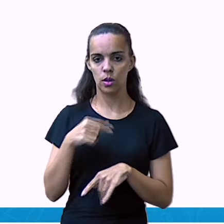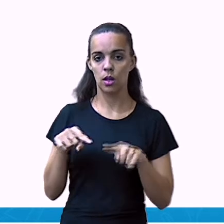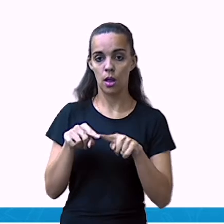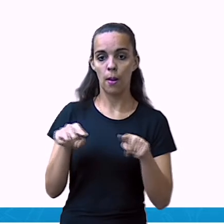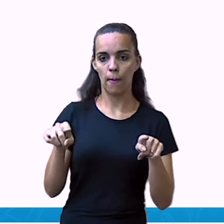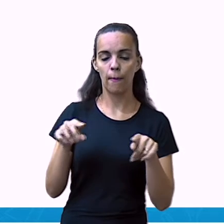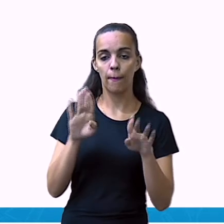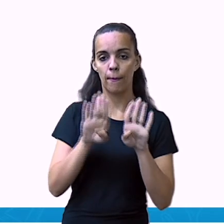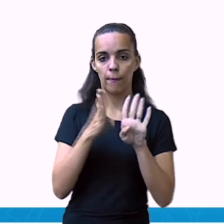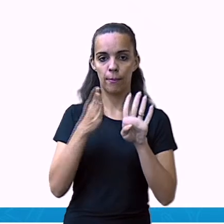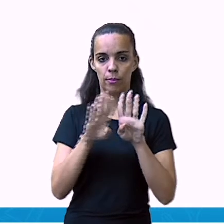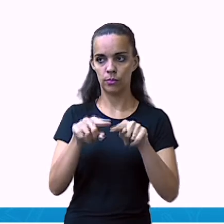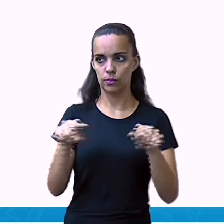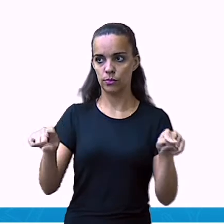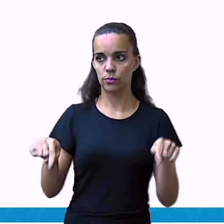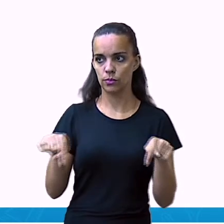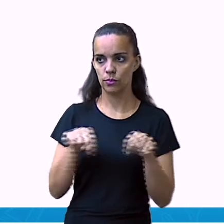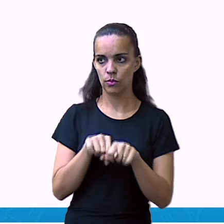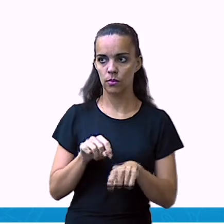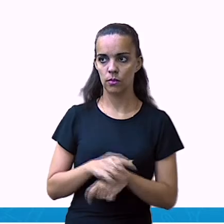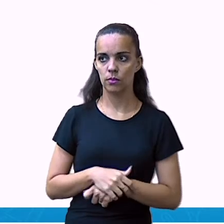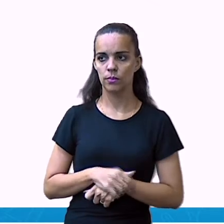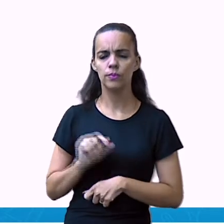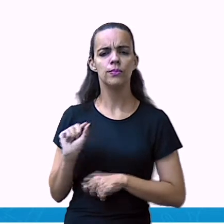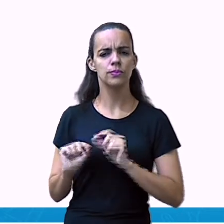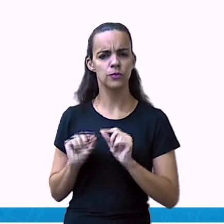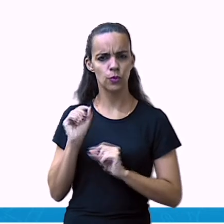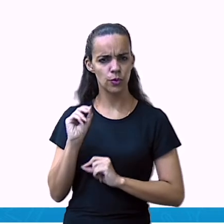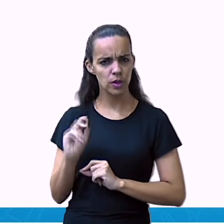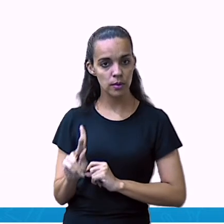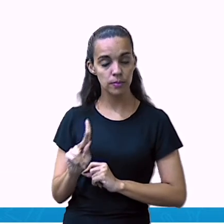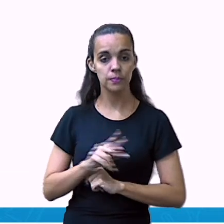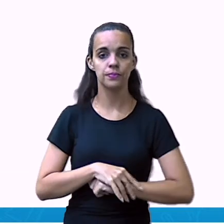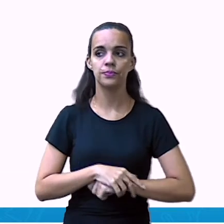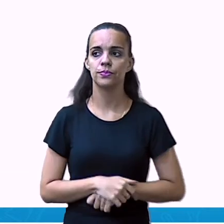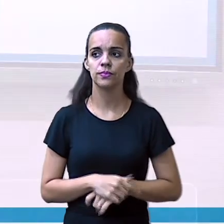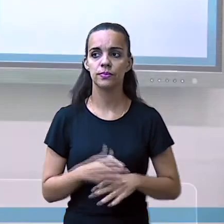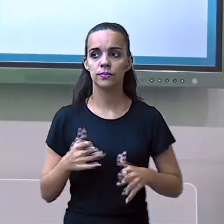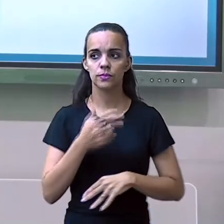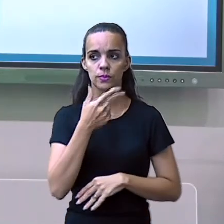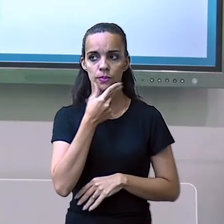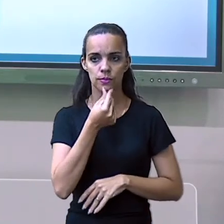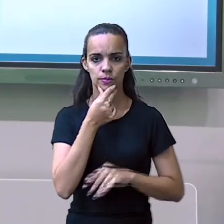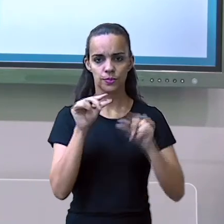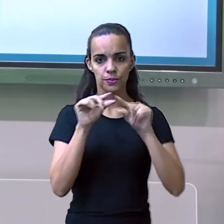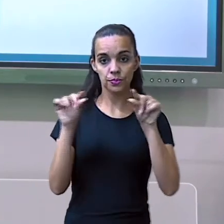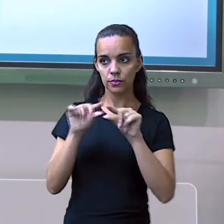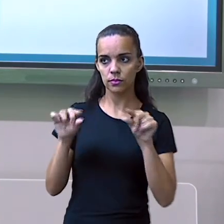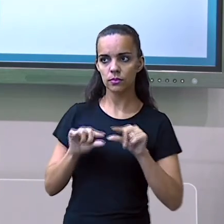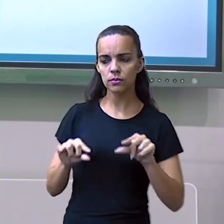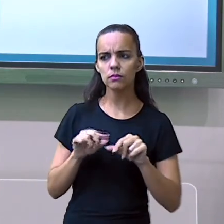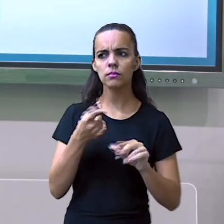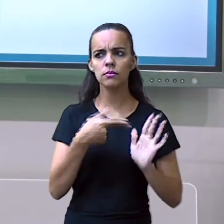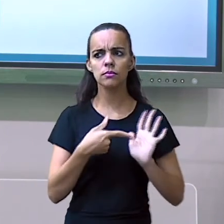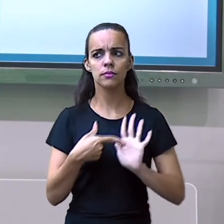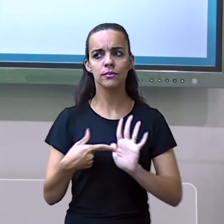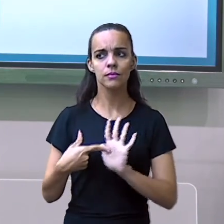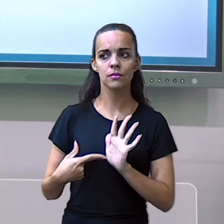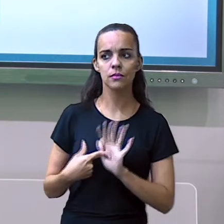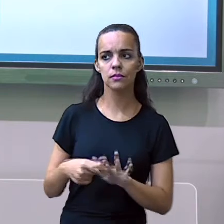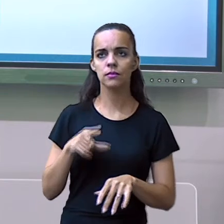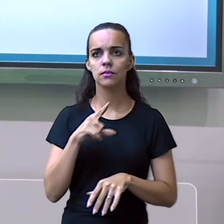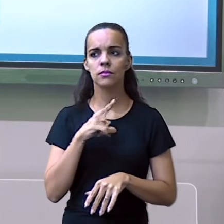porta da sala, ok? Compare as frases a seguir com